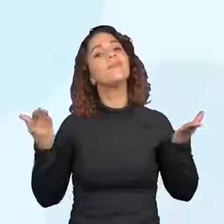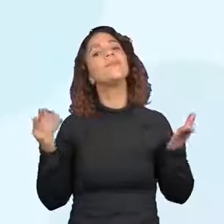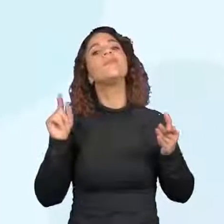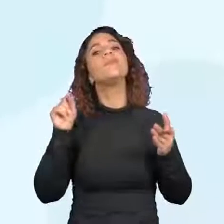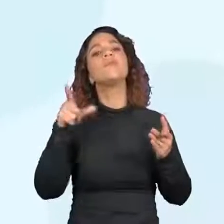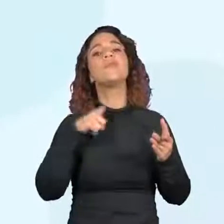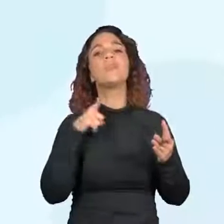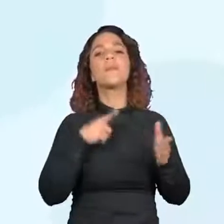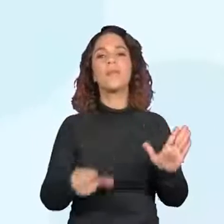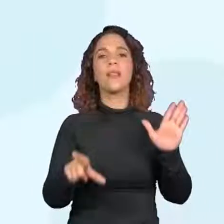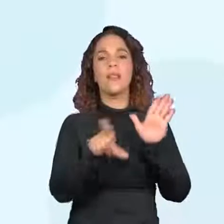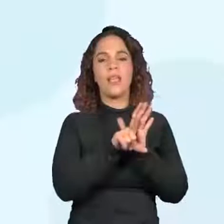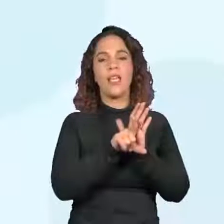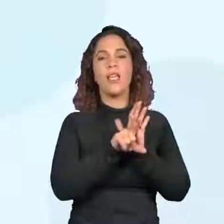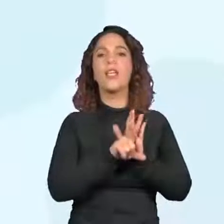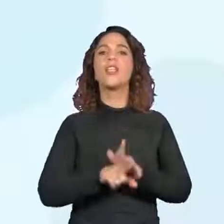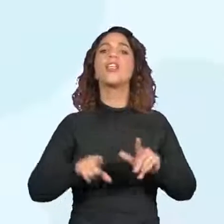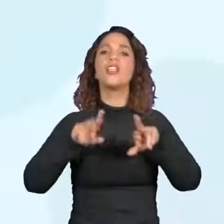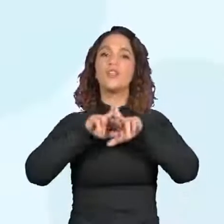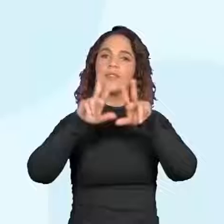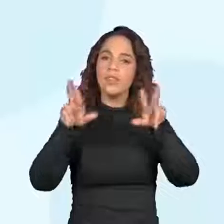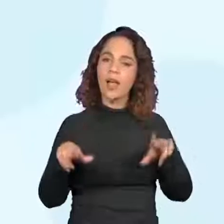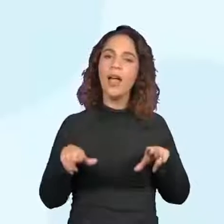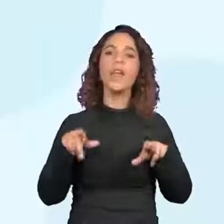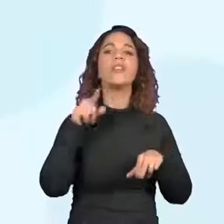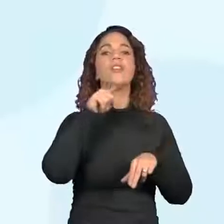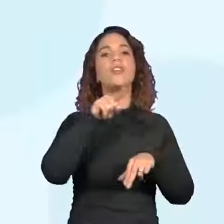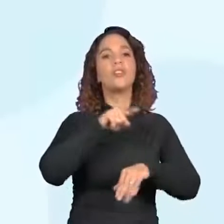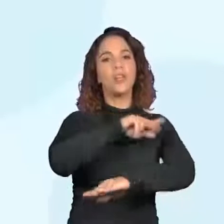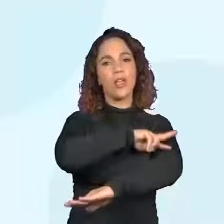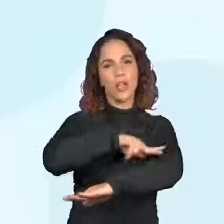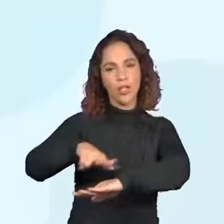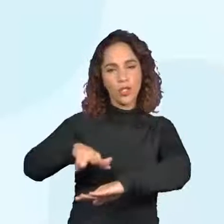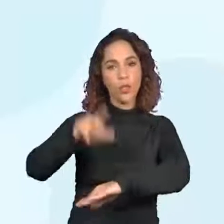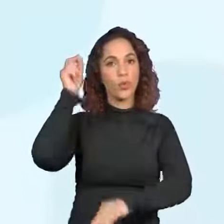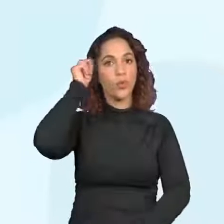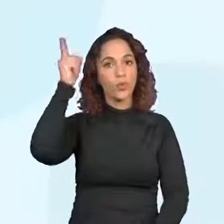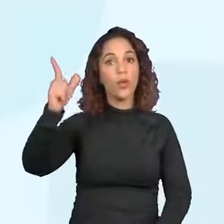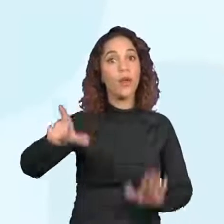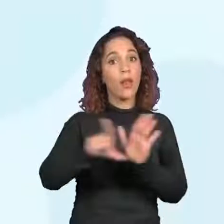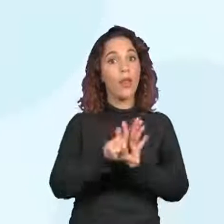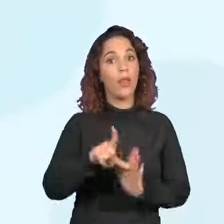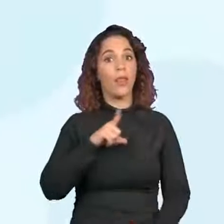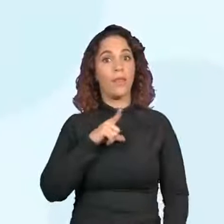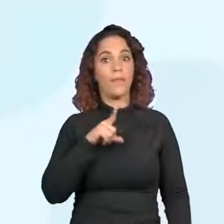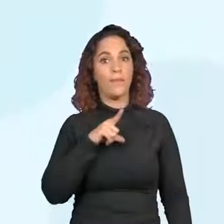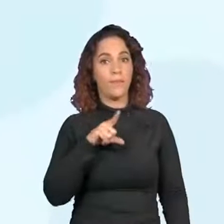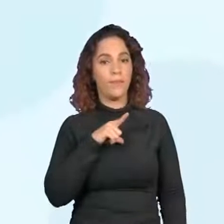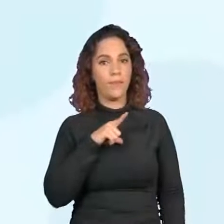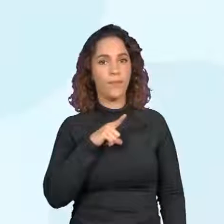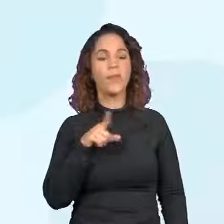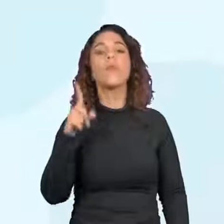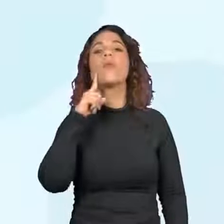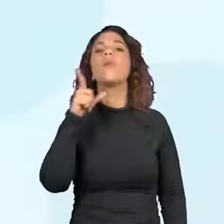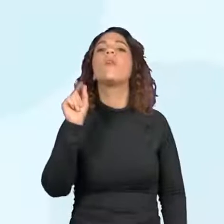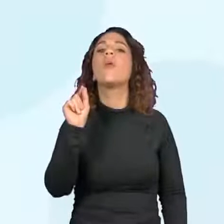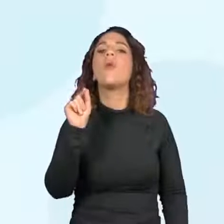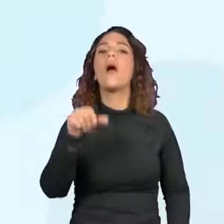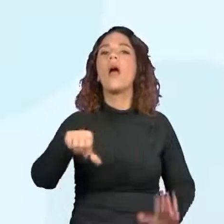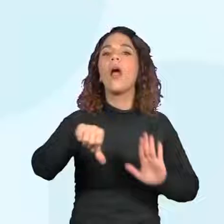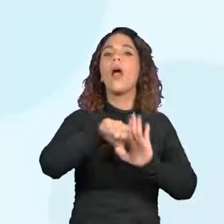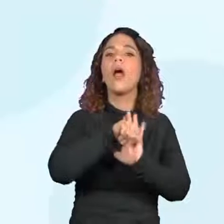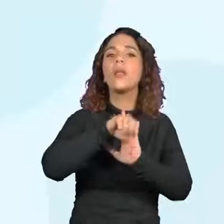diversidade étnico-cultural. Eu quero que vocês gravem. Nós temos uma lei que define crimes resultantes